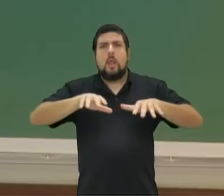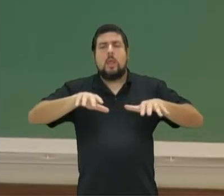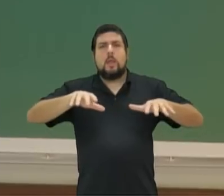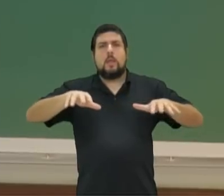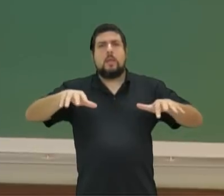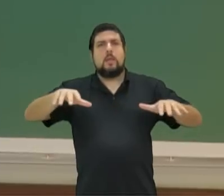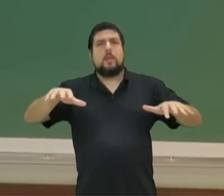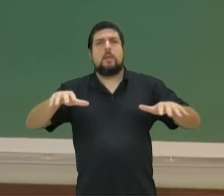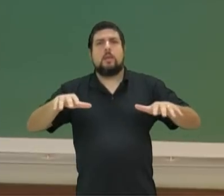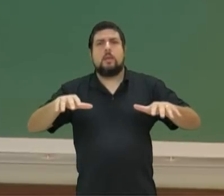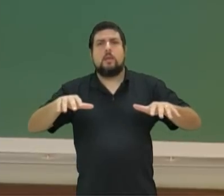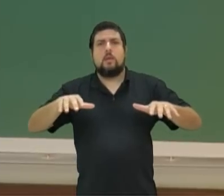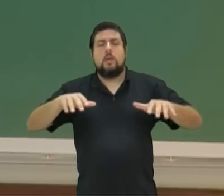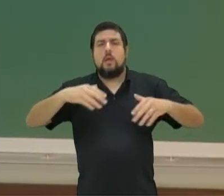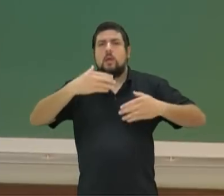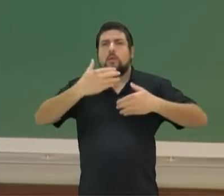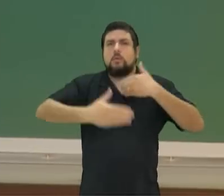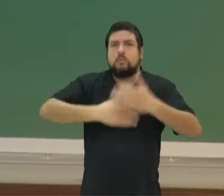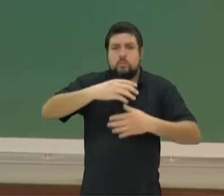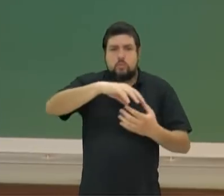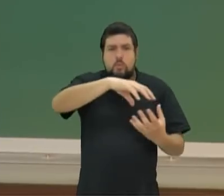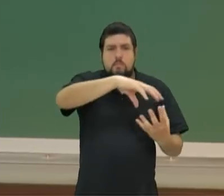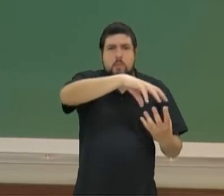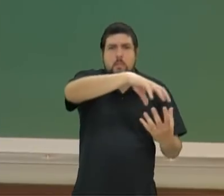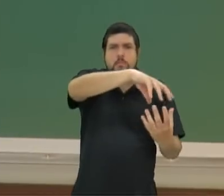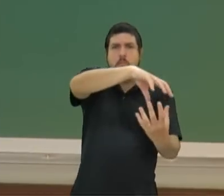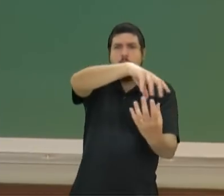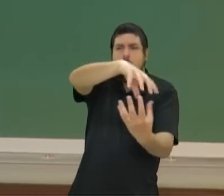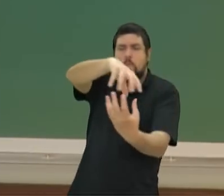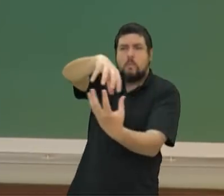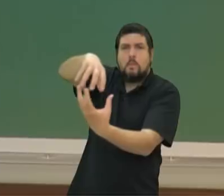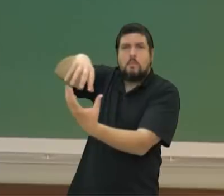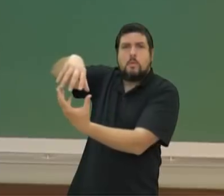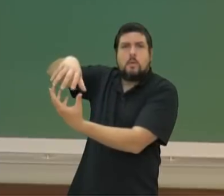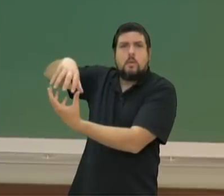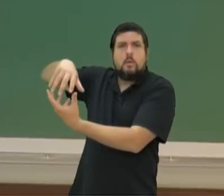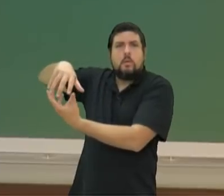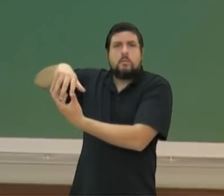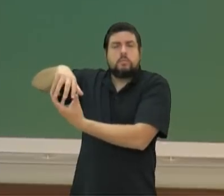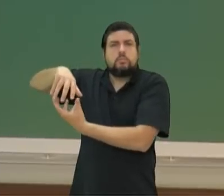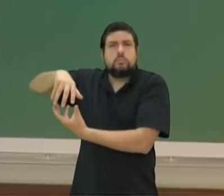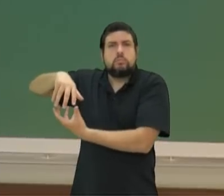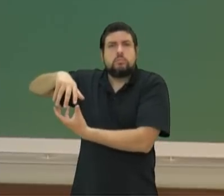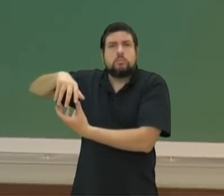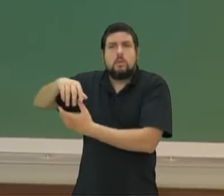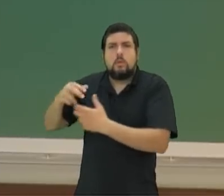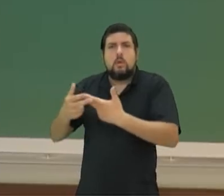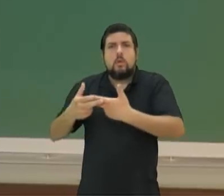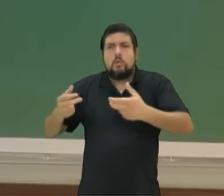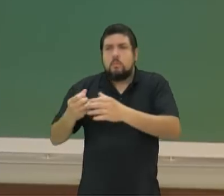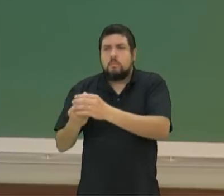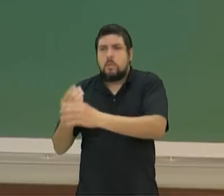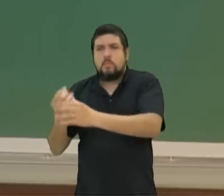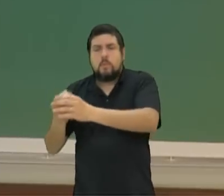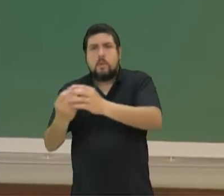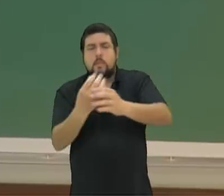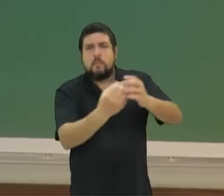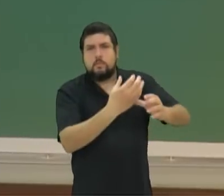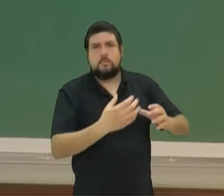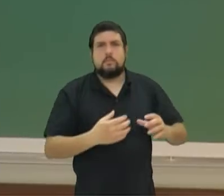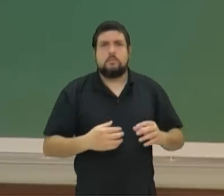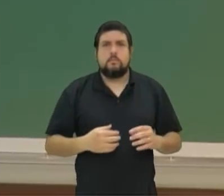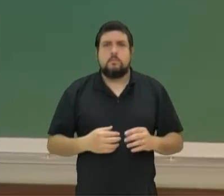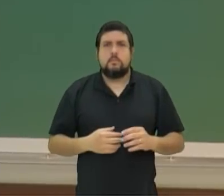misturando e expandindo, ou seja, se espalhando e formando novas coisas. É meio complexo